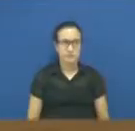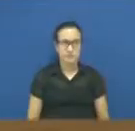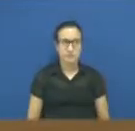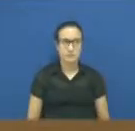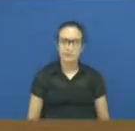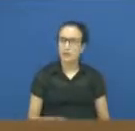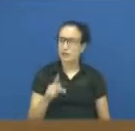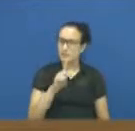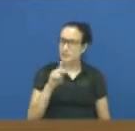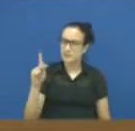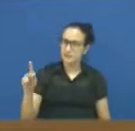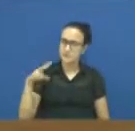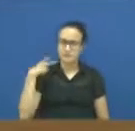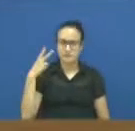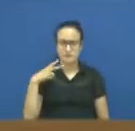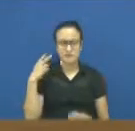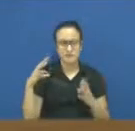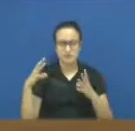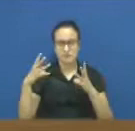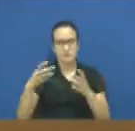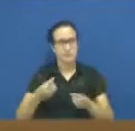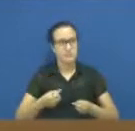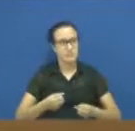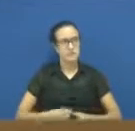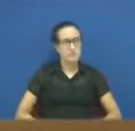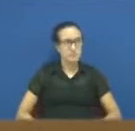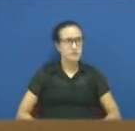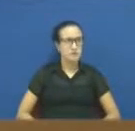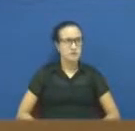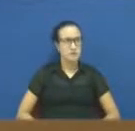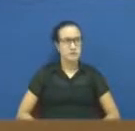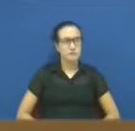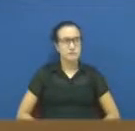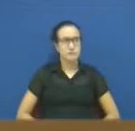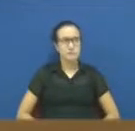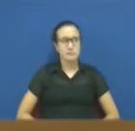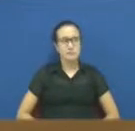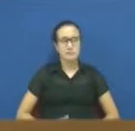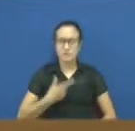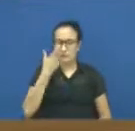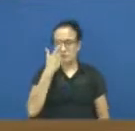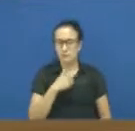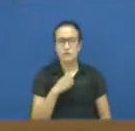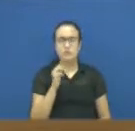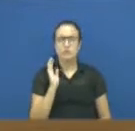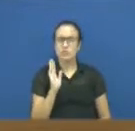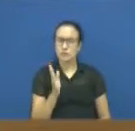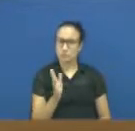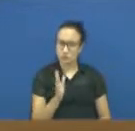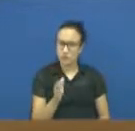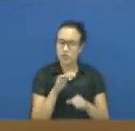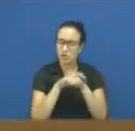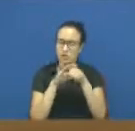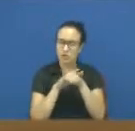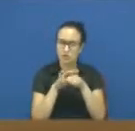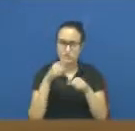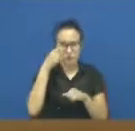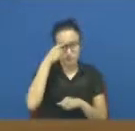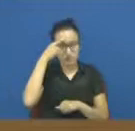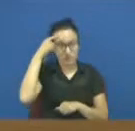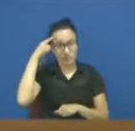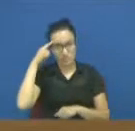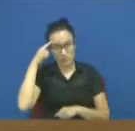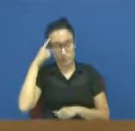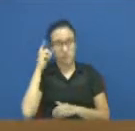senhores vereadores, eu até estive conversando com o líder do prefeito e ele me esclareceu